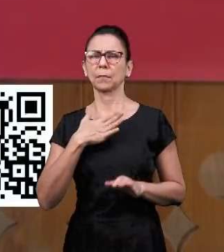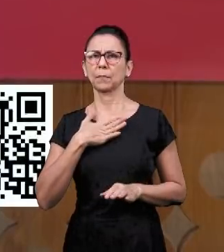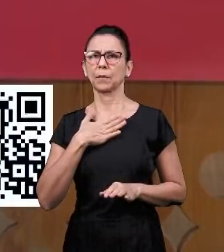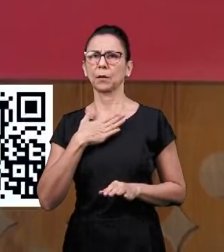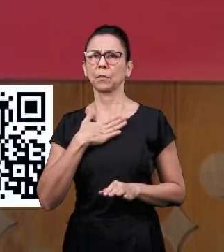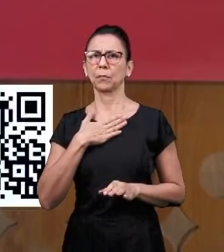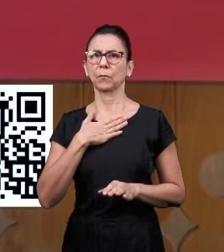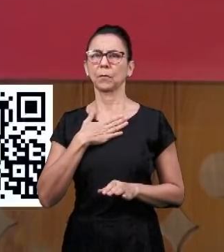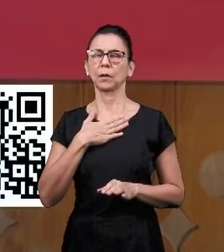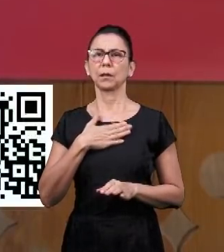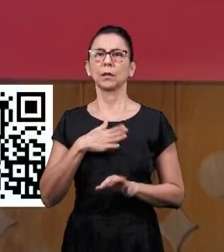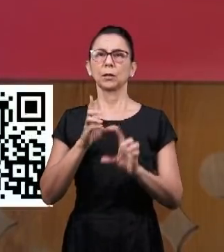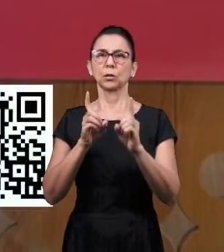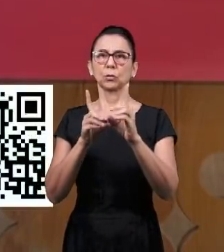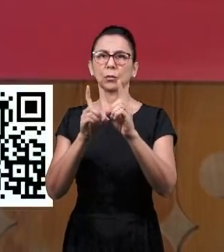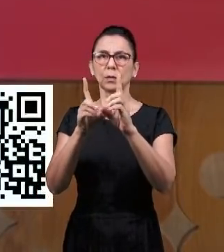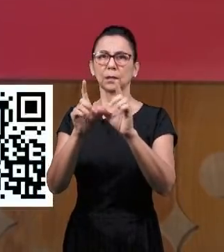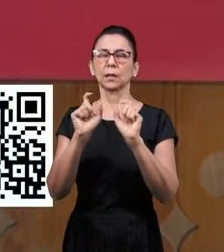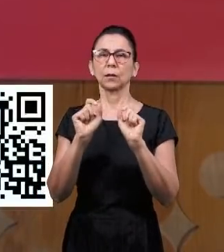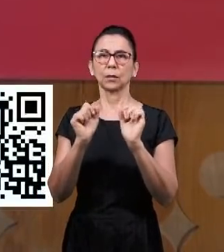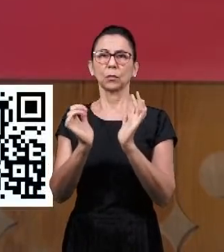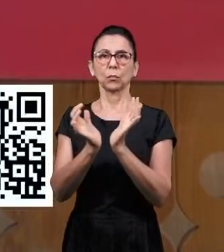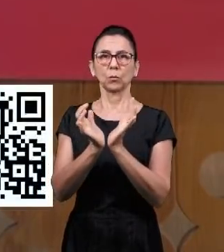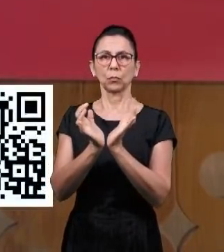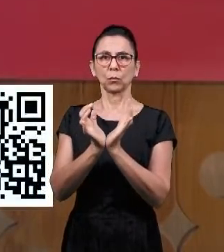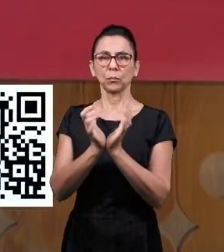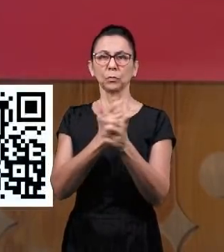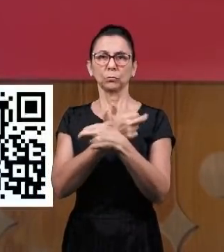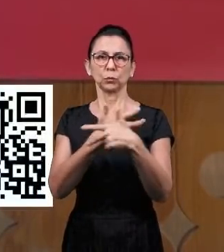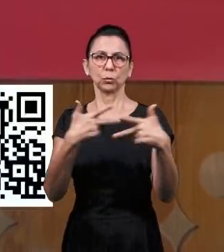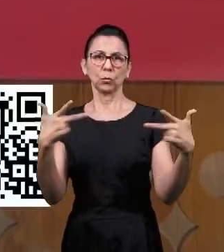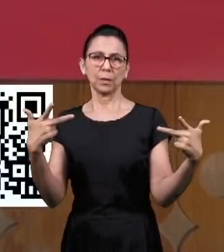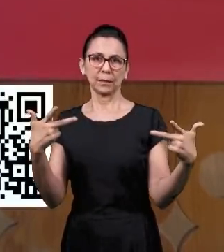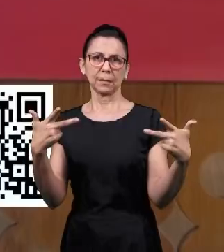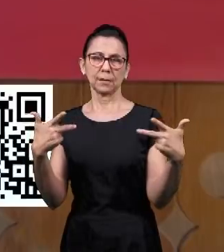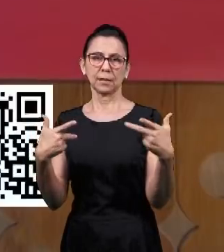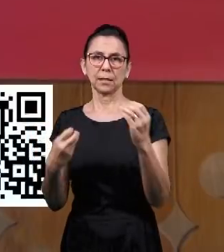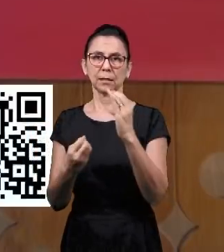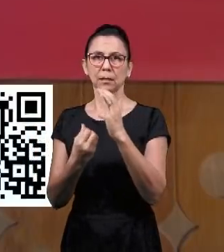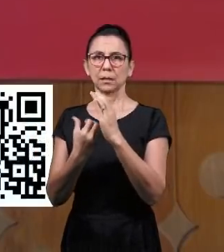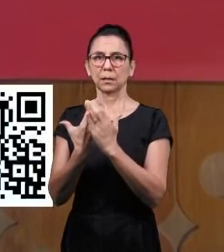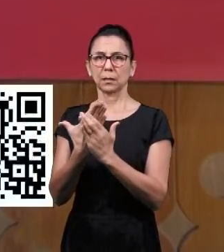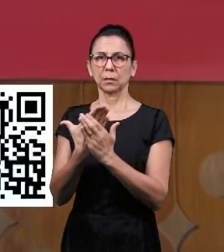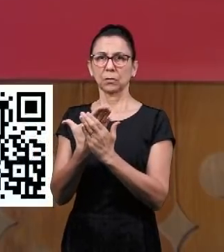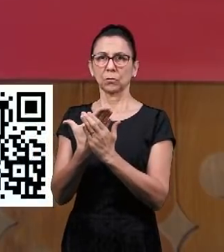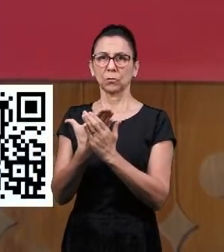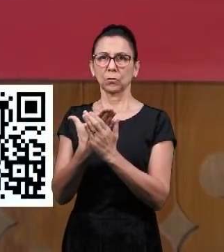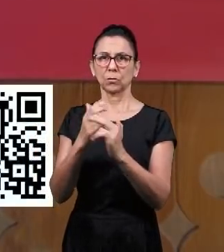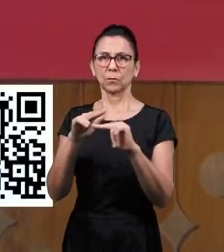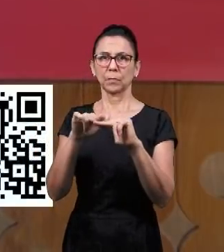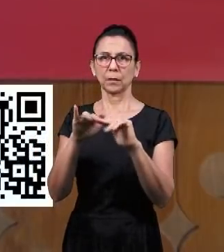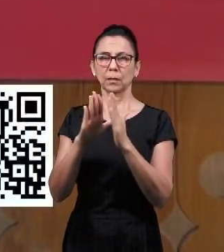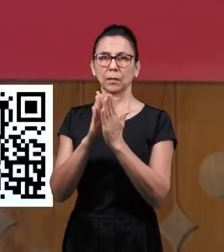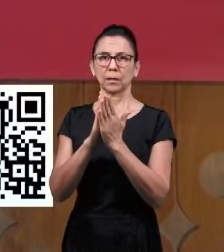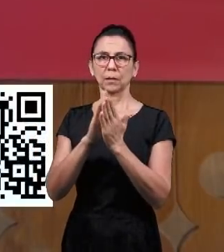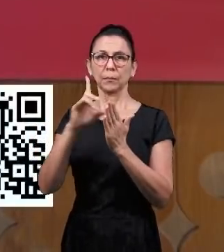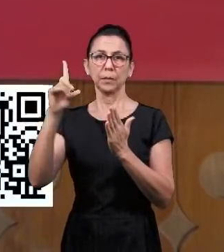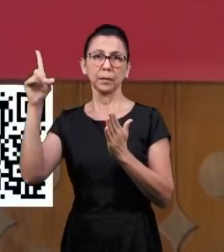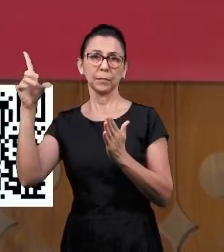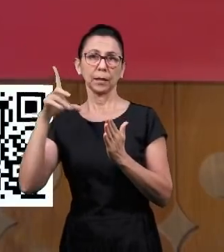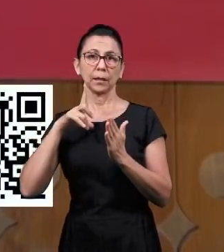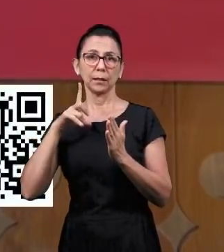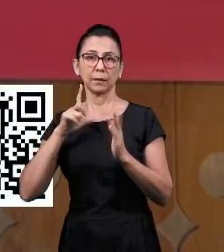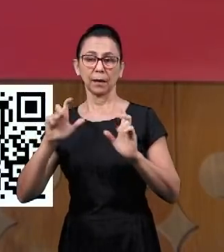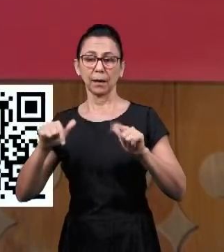que doutrina é o conjunto de elementos que emergem da palavra pela operação do Espírito Santo no corpo. E quando